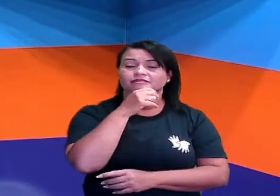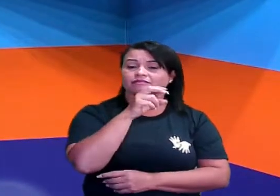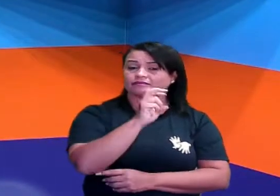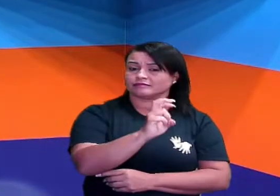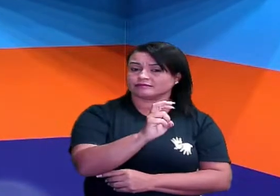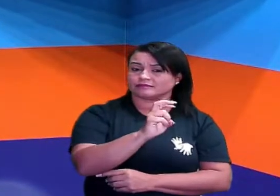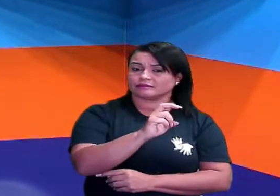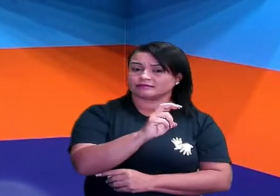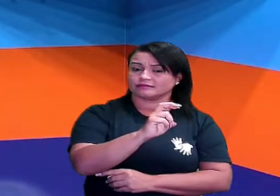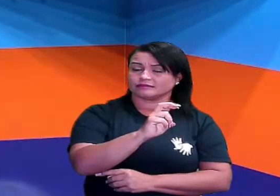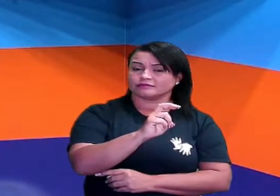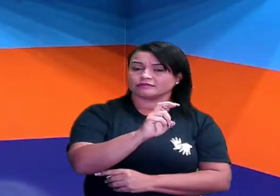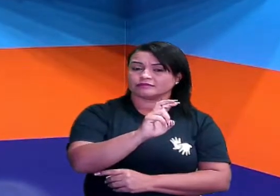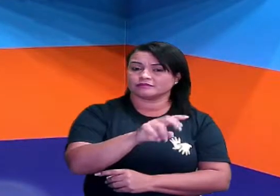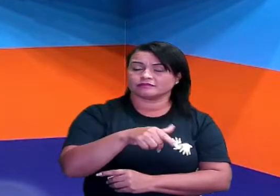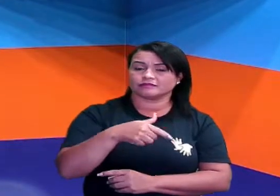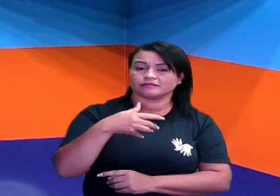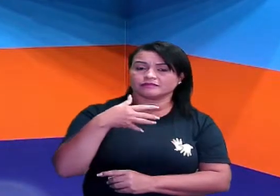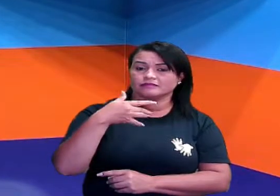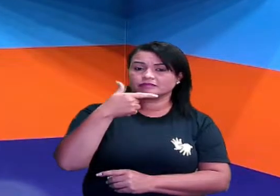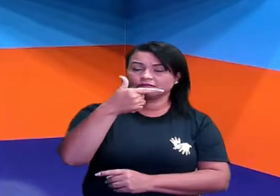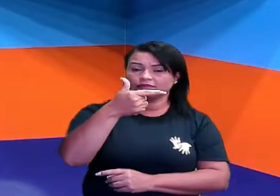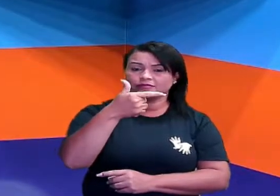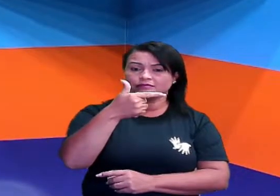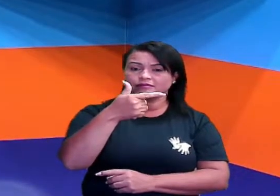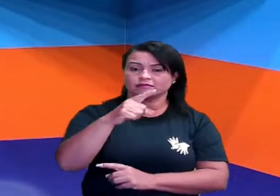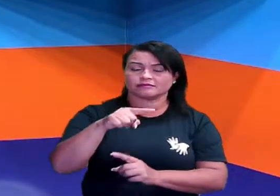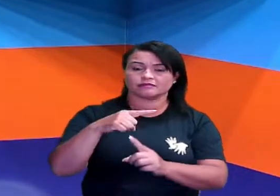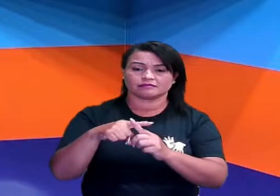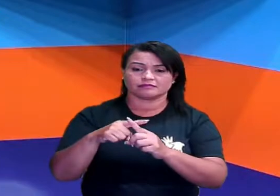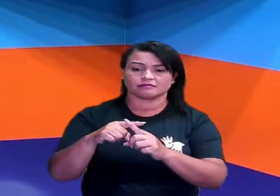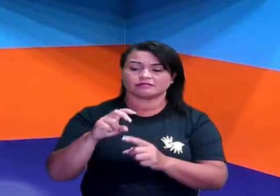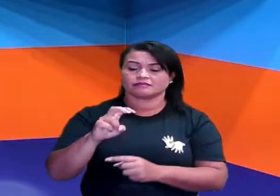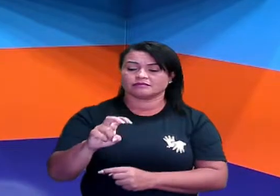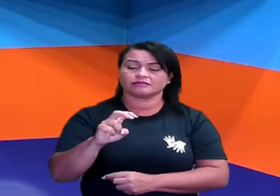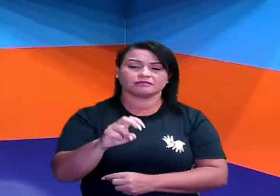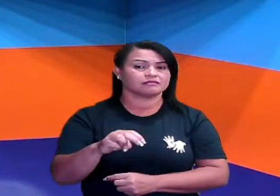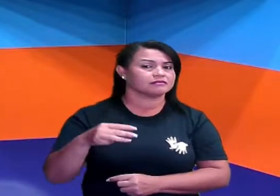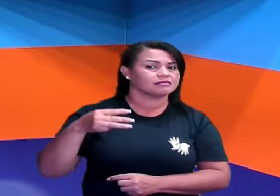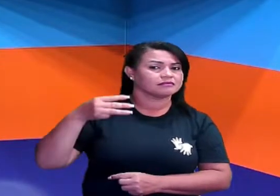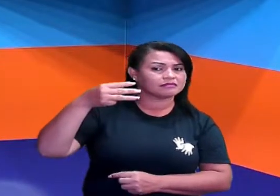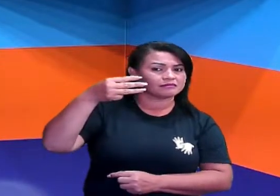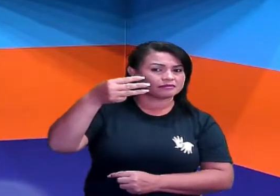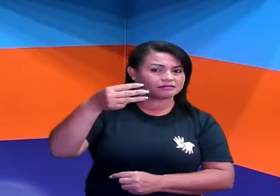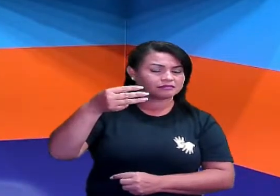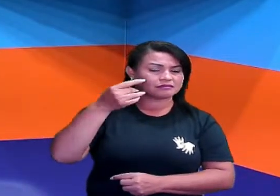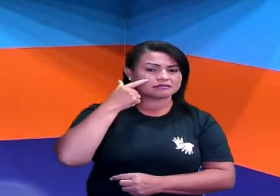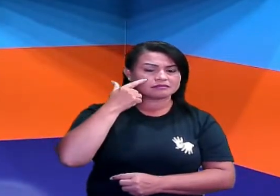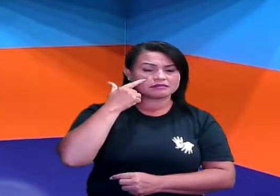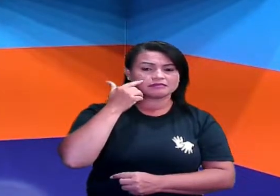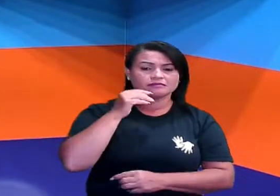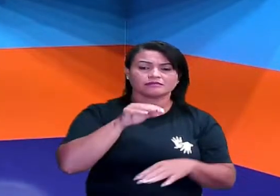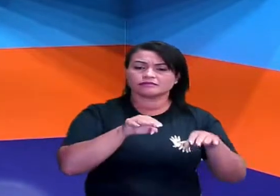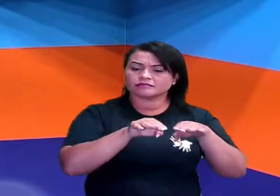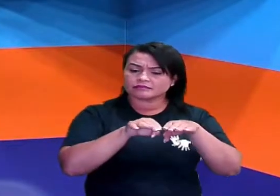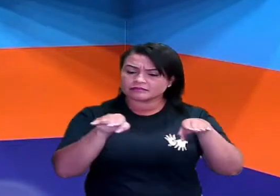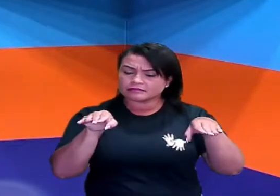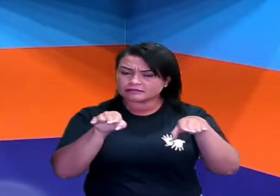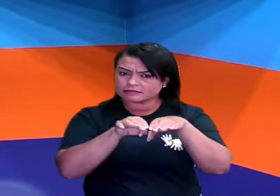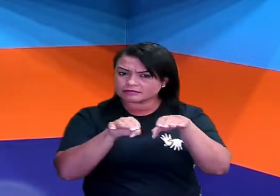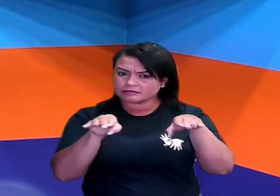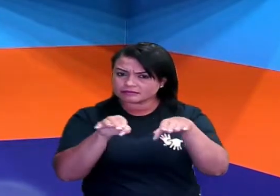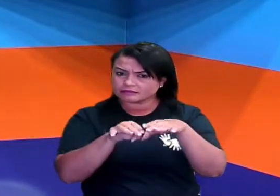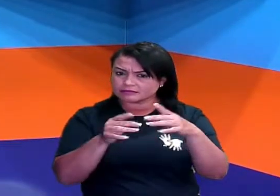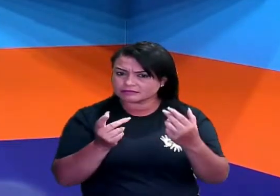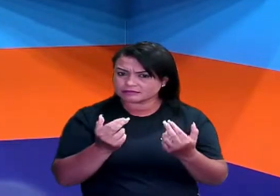5 elevado ao quadrado vezes 5 elevado a 3, tá certo? Então, eu tenho o quê? As minhas bases aqui